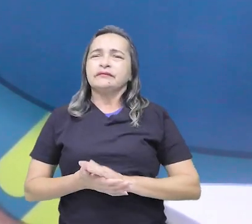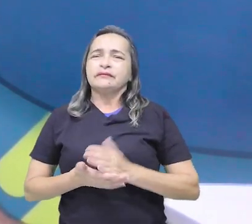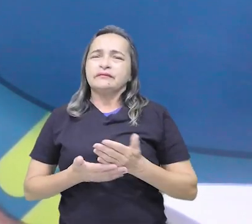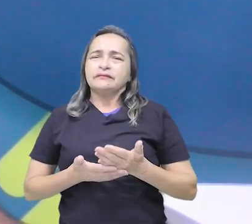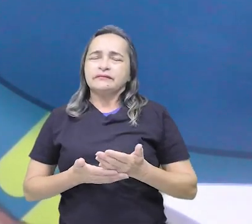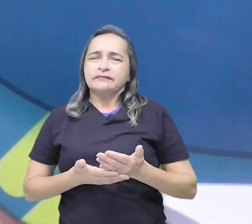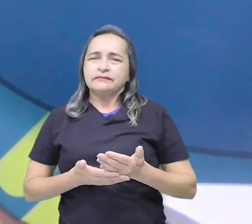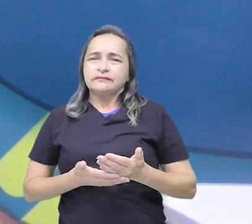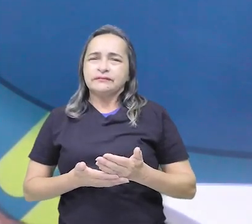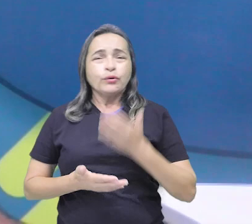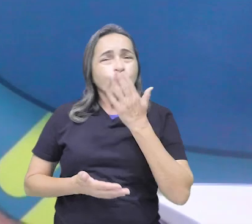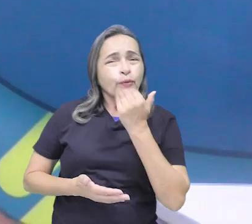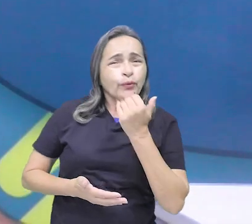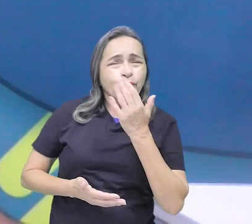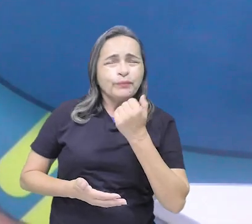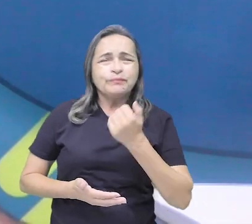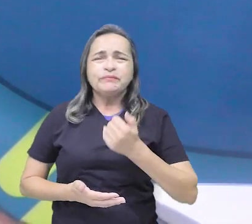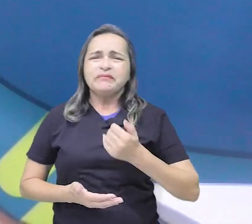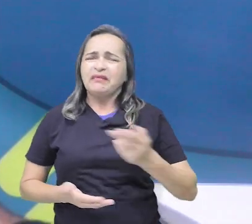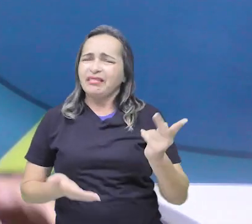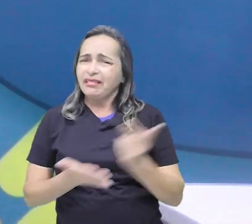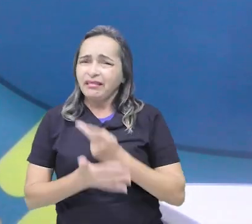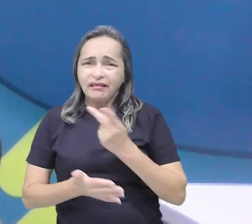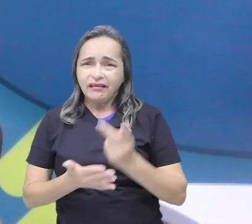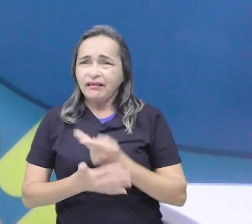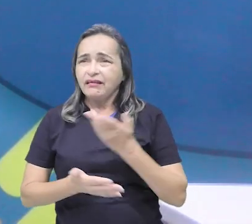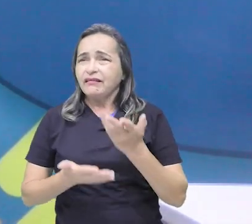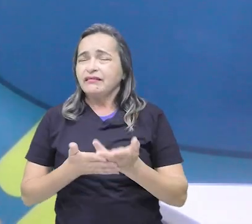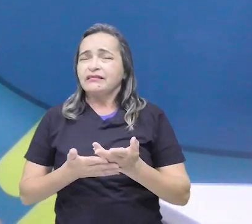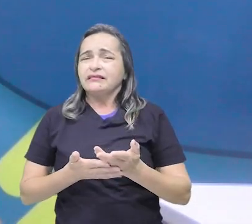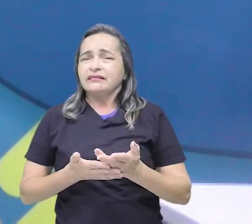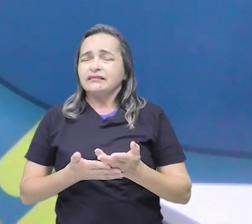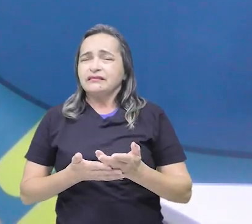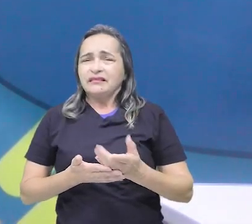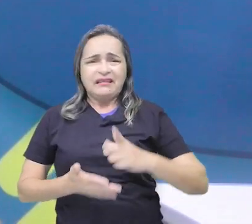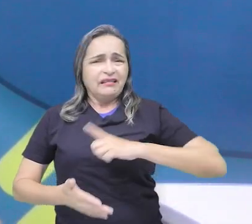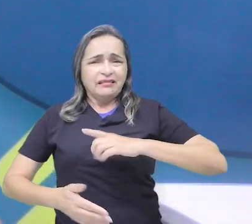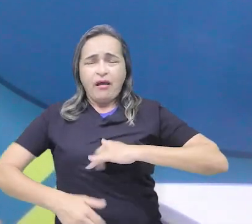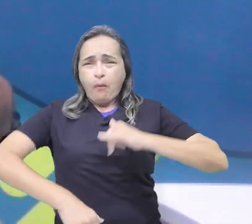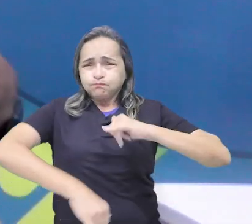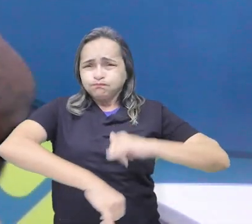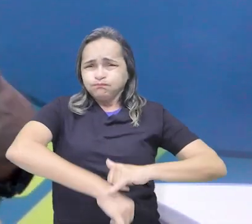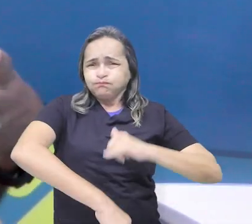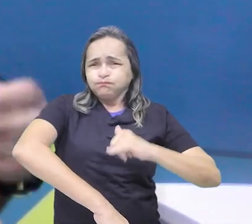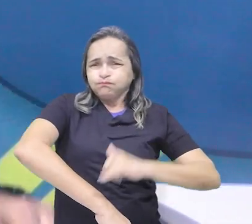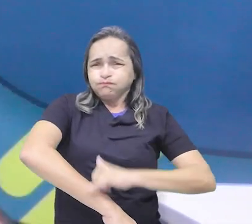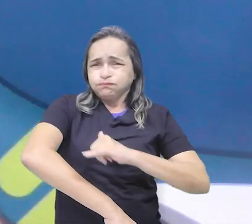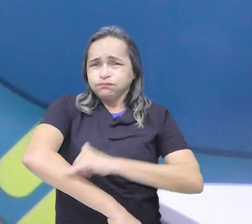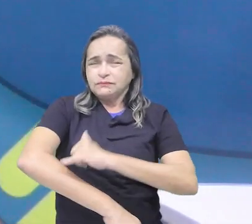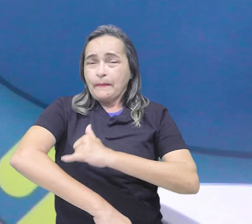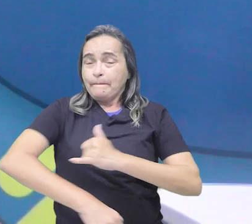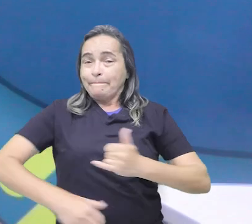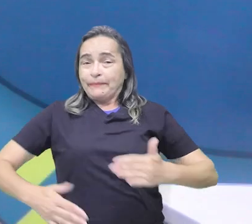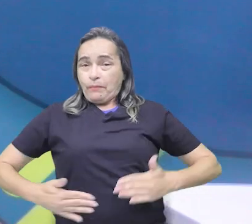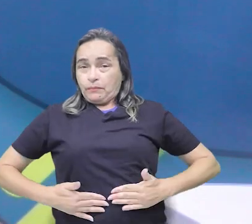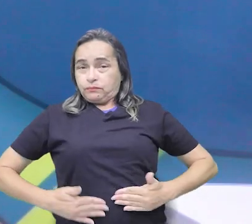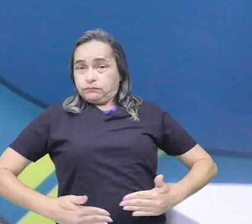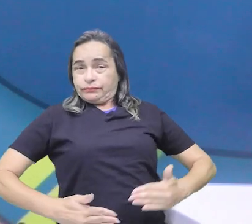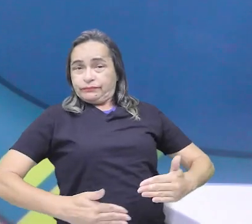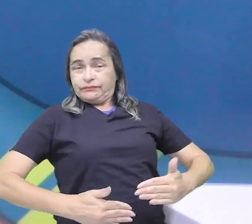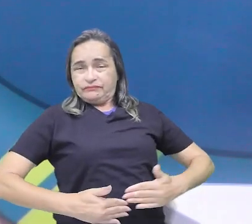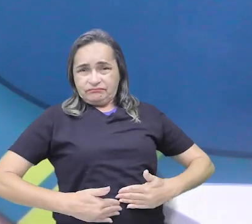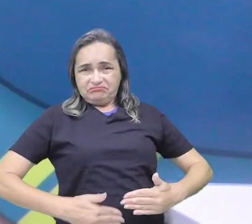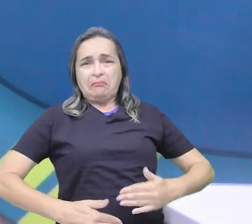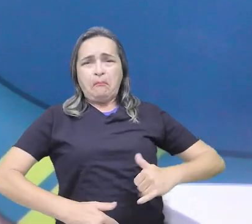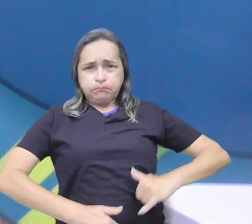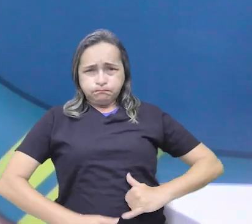como eu falei anteriormente, o sedentarismo, esse excesso de gordurinha que vai se formando na barriga, ela também se sabe